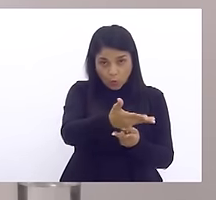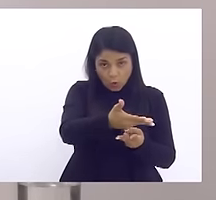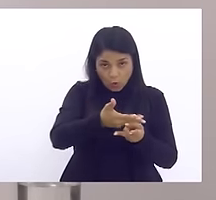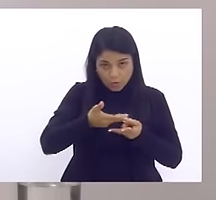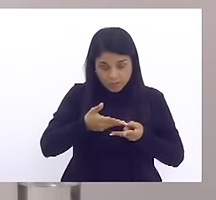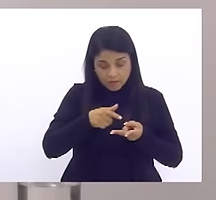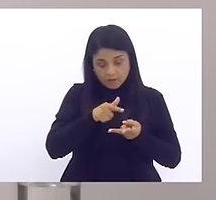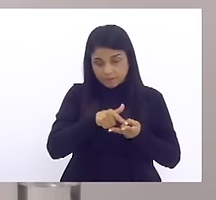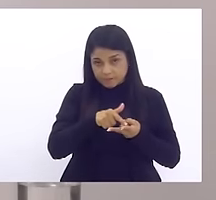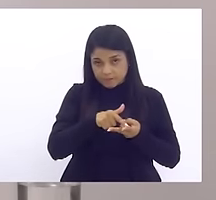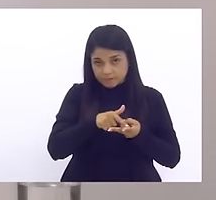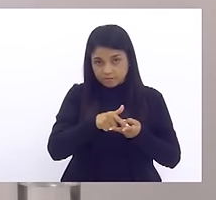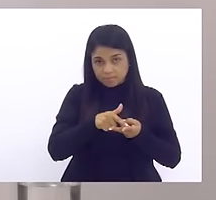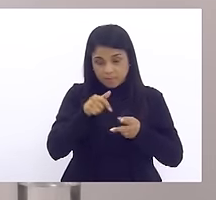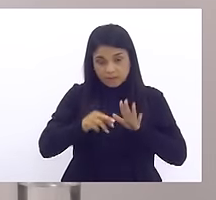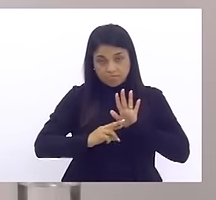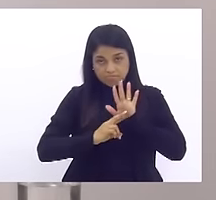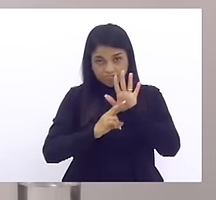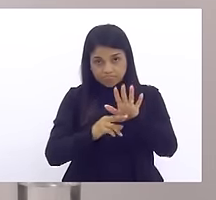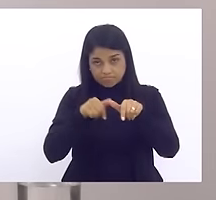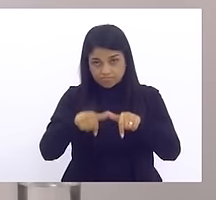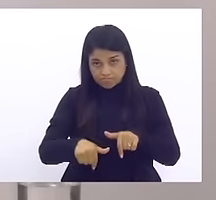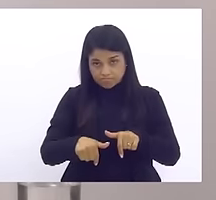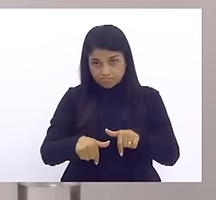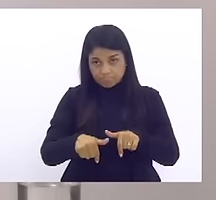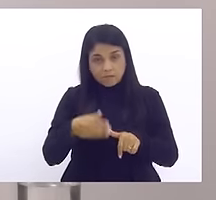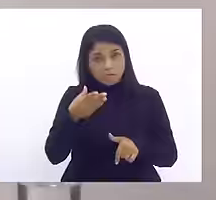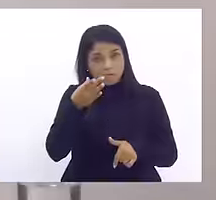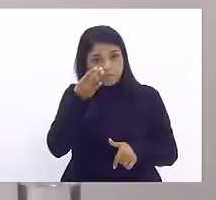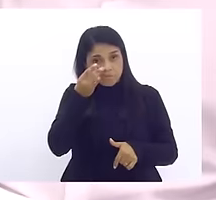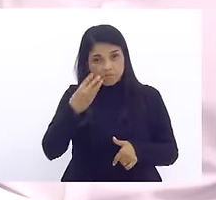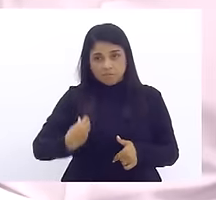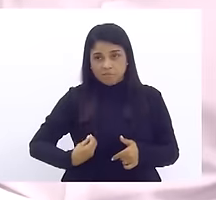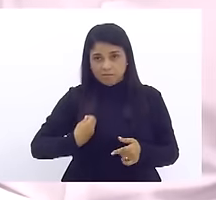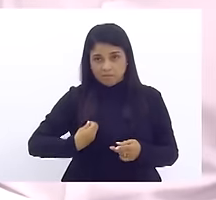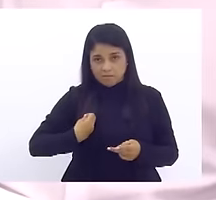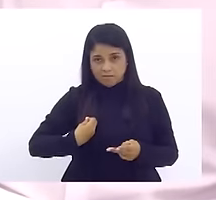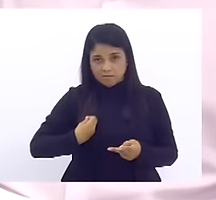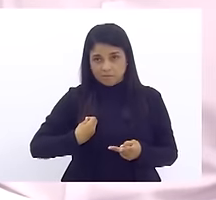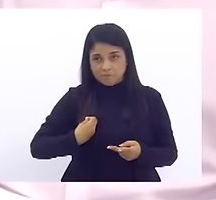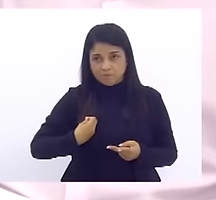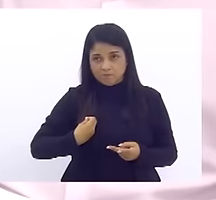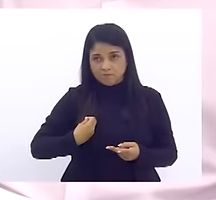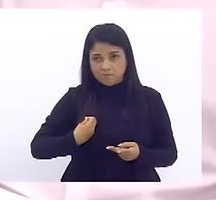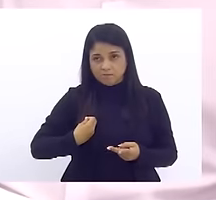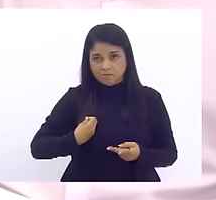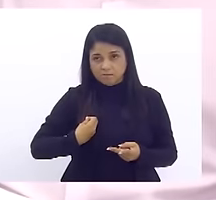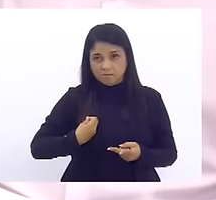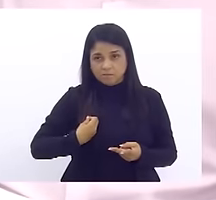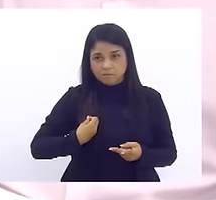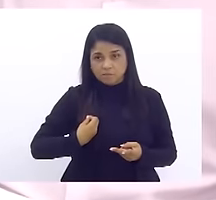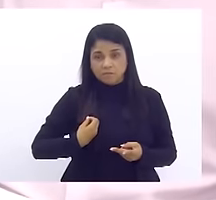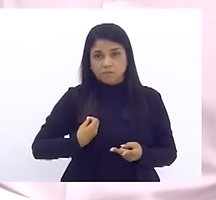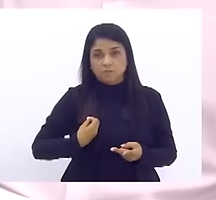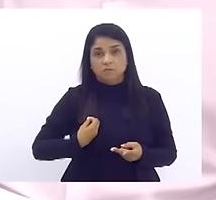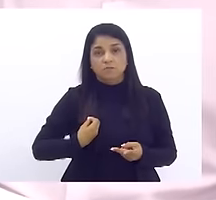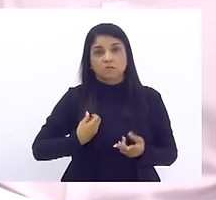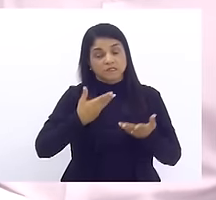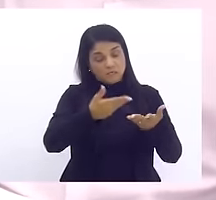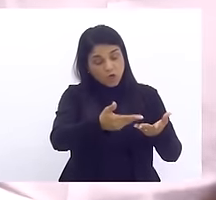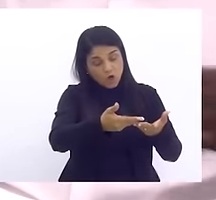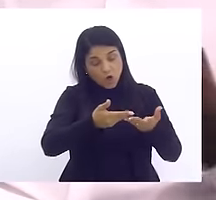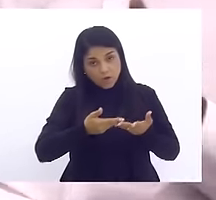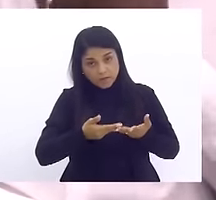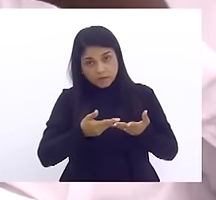os indivíduos a estarem presentes que aí é um convite cordial está convidado